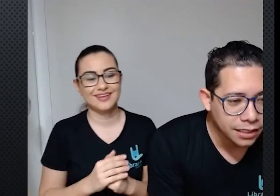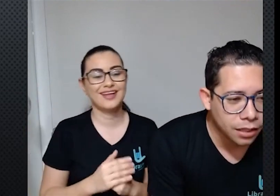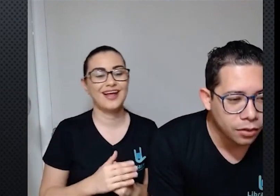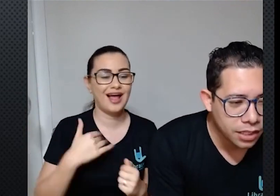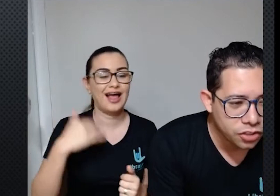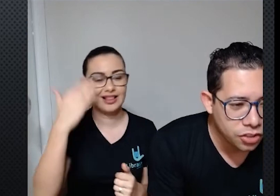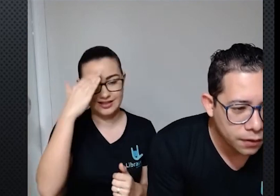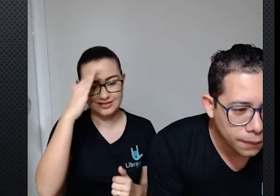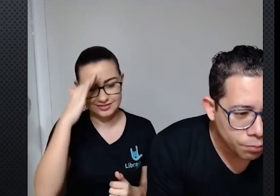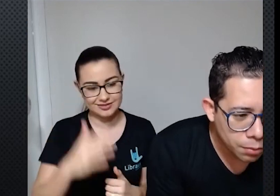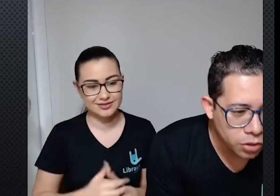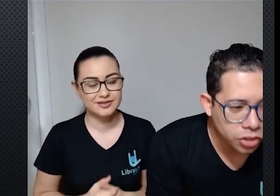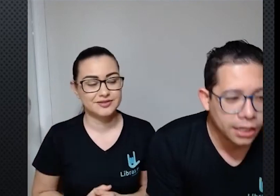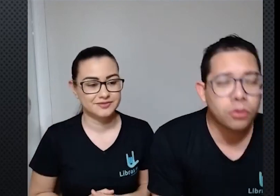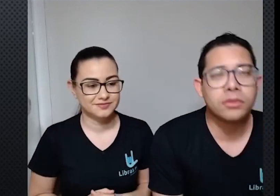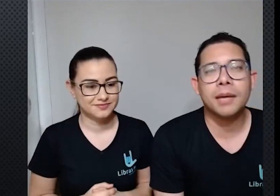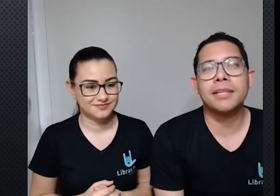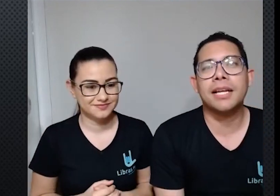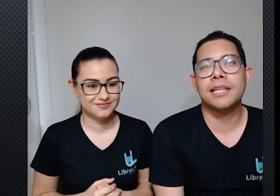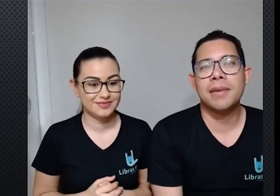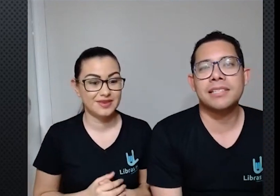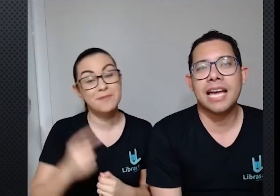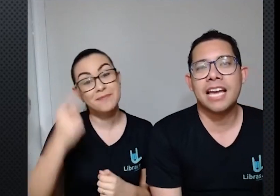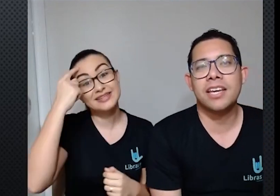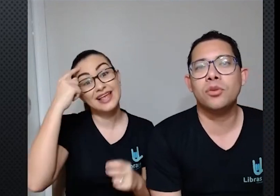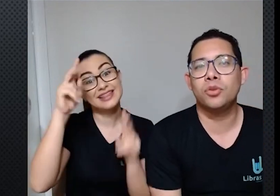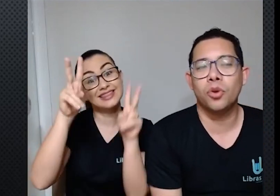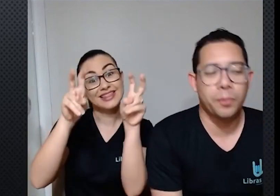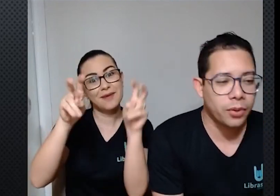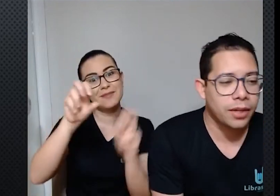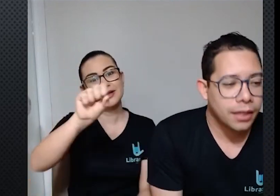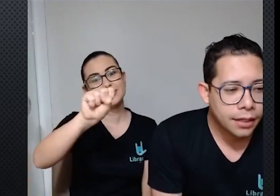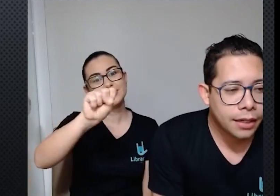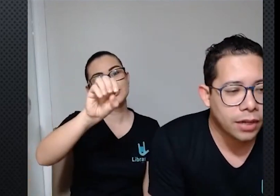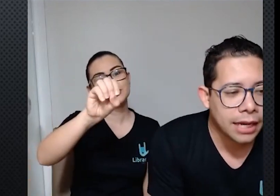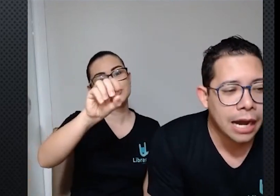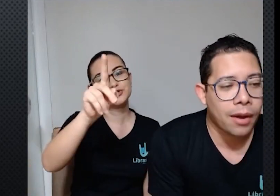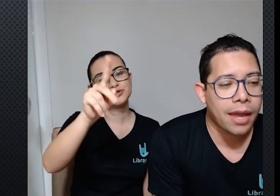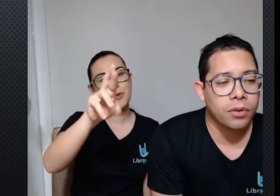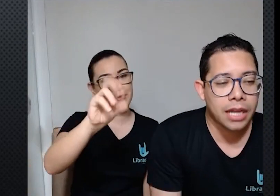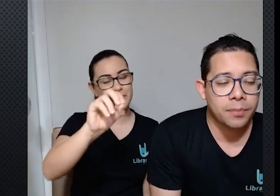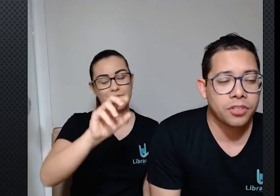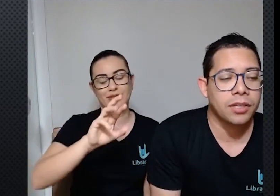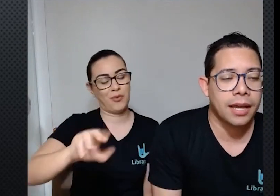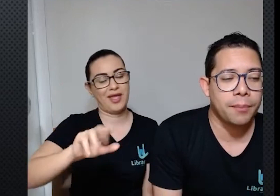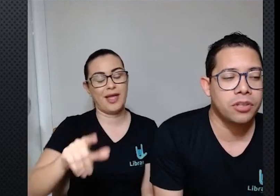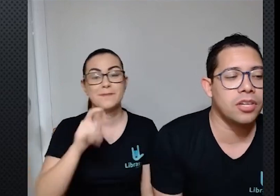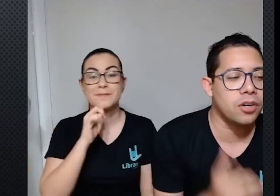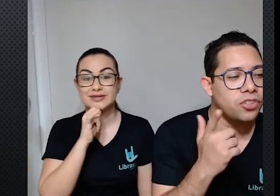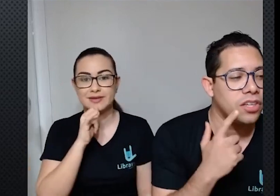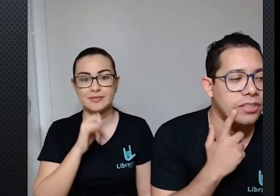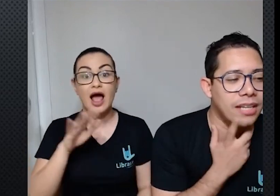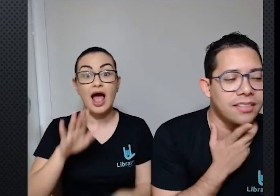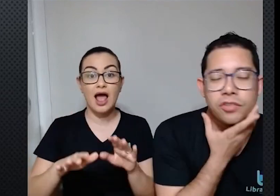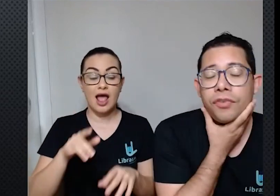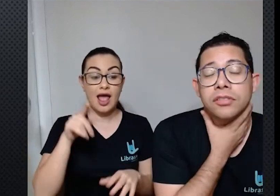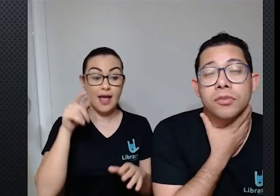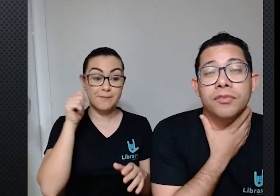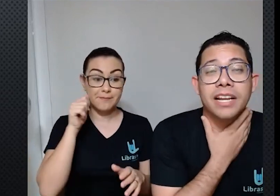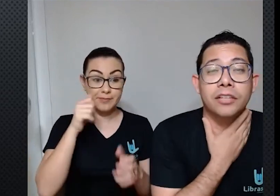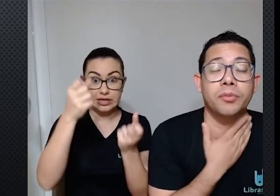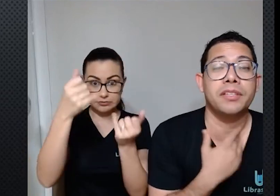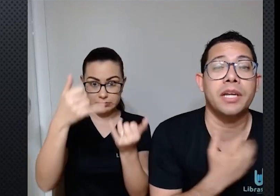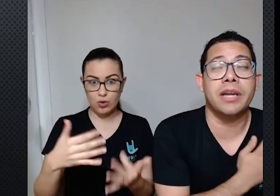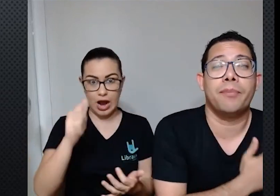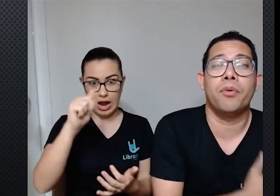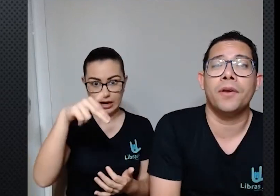Tá, sim, não, entendi. Mas eu achei que era o tema da mensagem, era o sopro. Não, legal. O intérprete, por isso que eu disse, né? Se a gente for